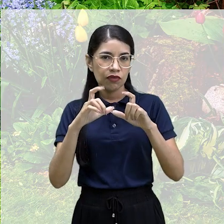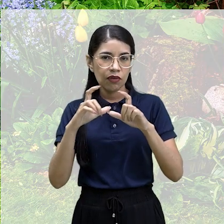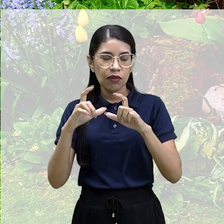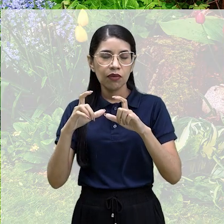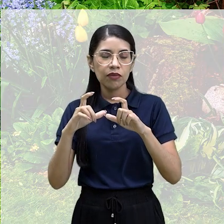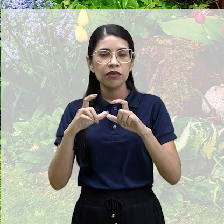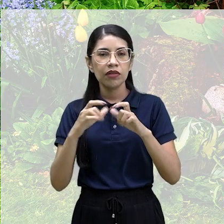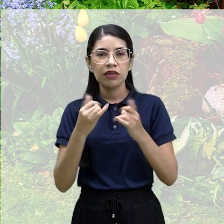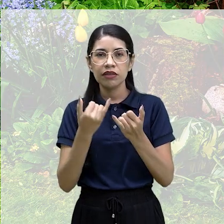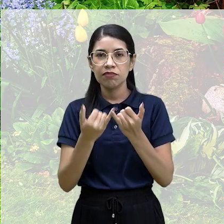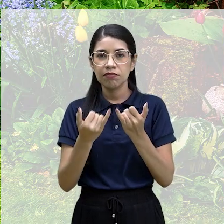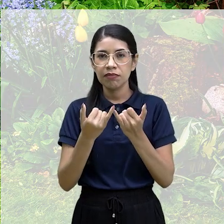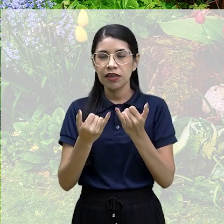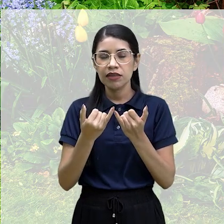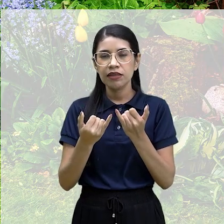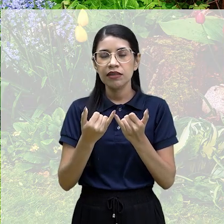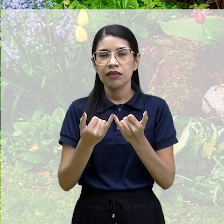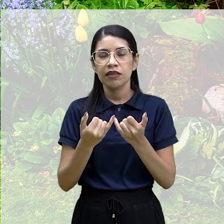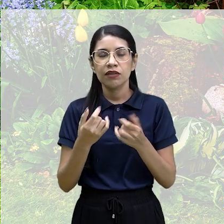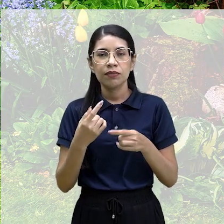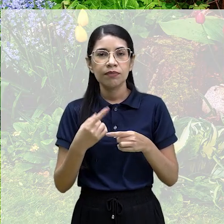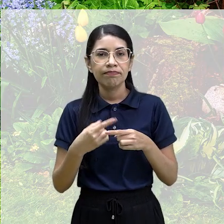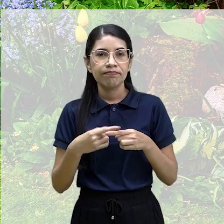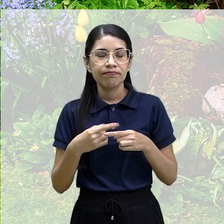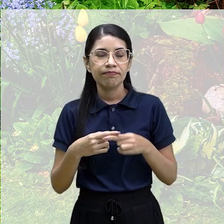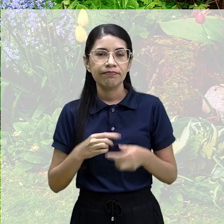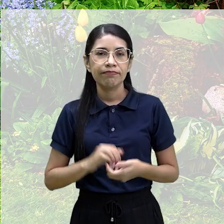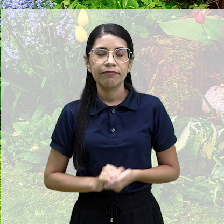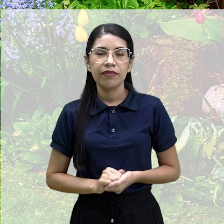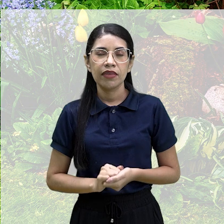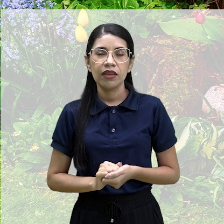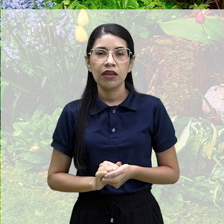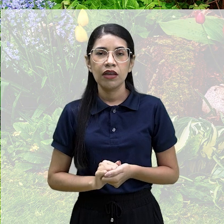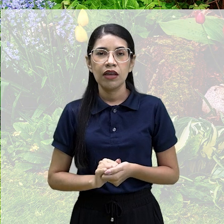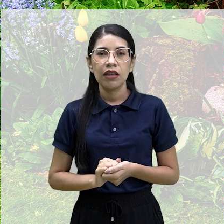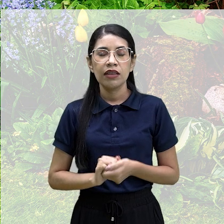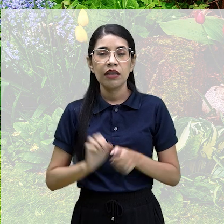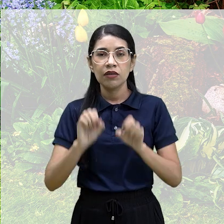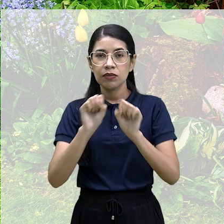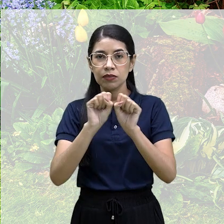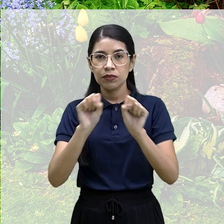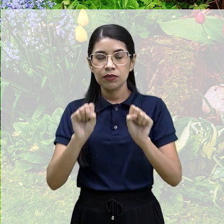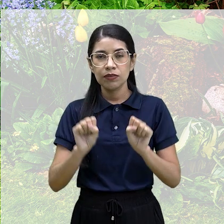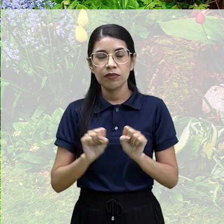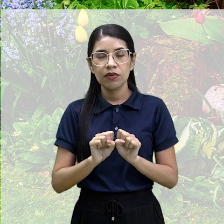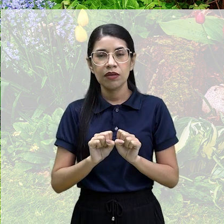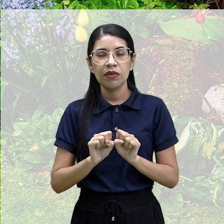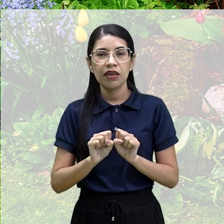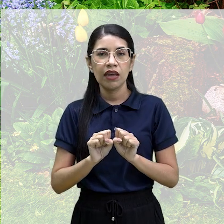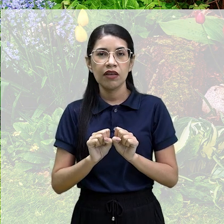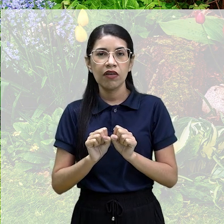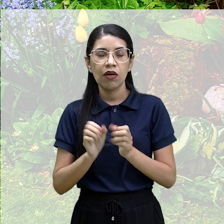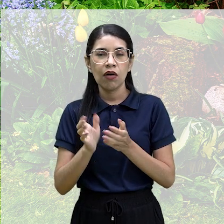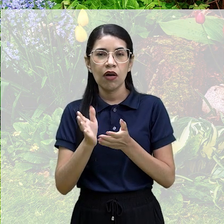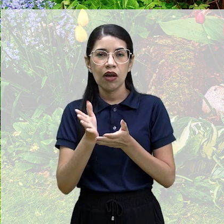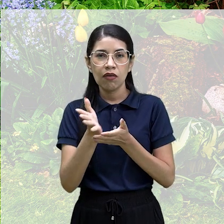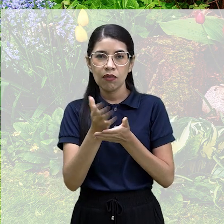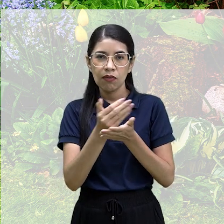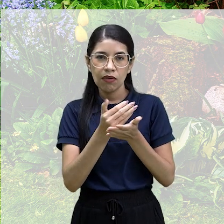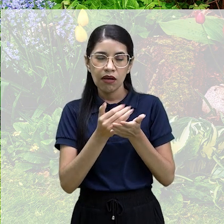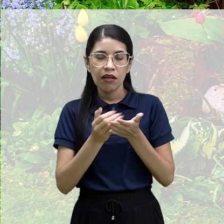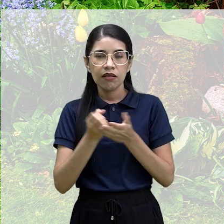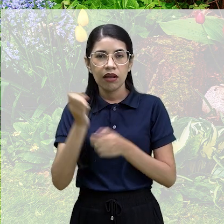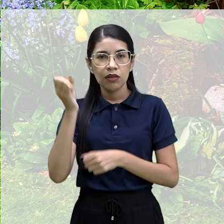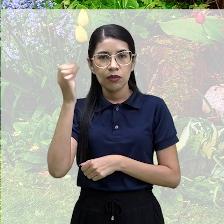muito em comum. Vocês sabiam disso? É porque ambos são sistemas que capturam a luz para